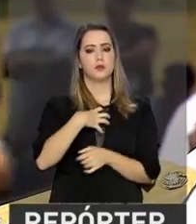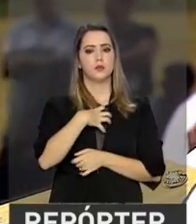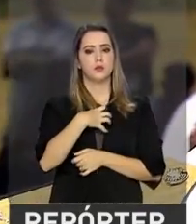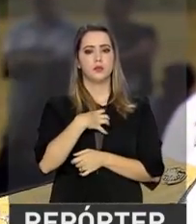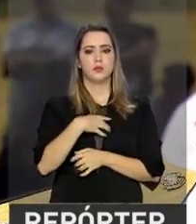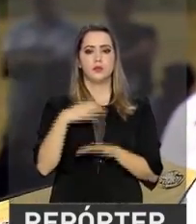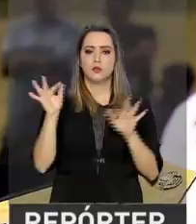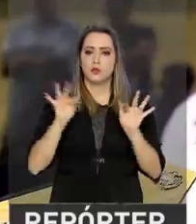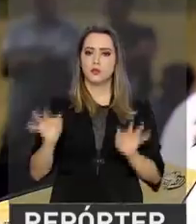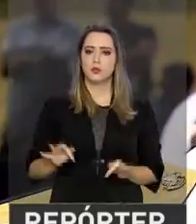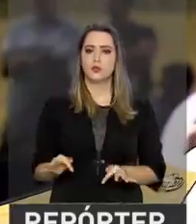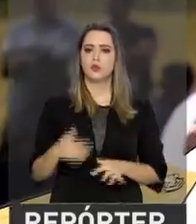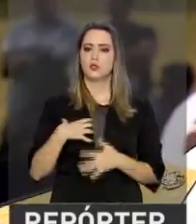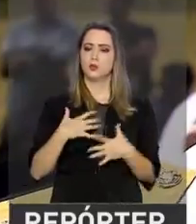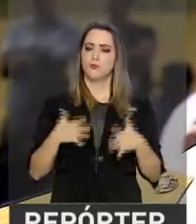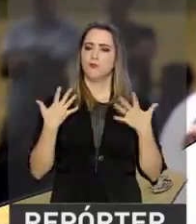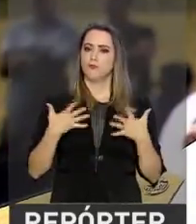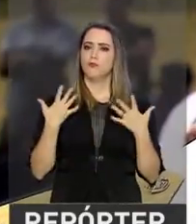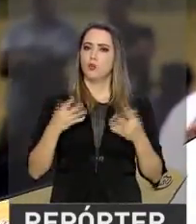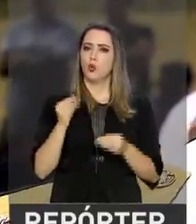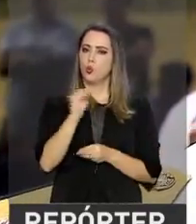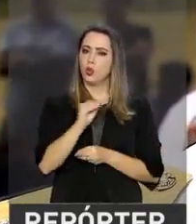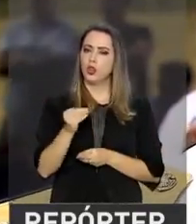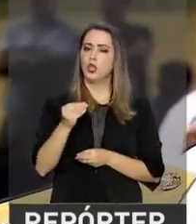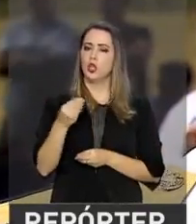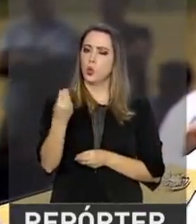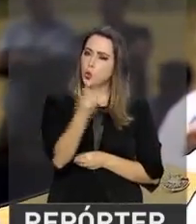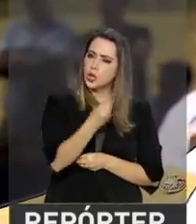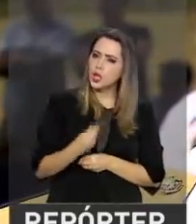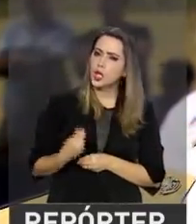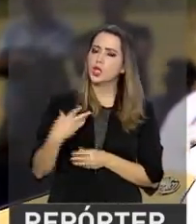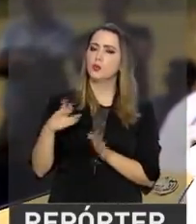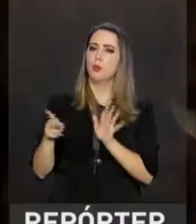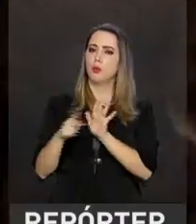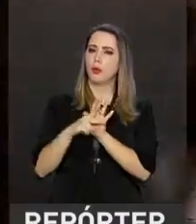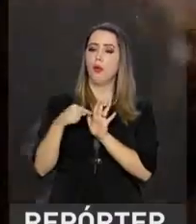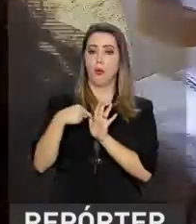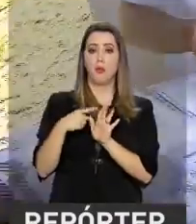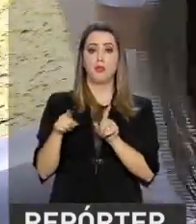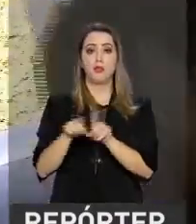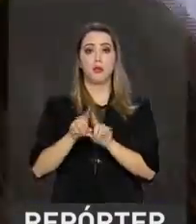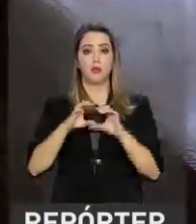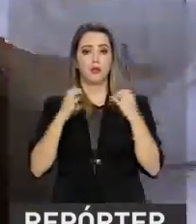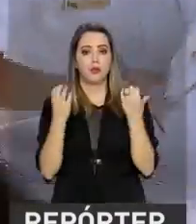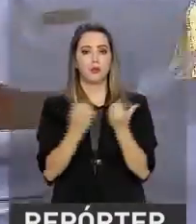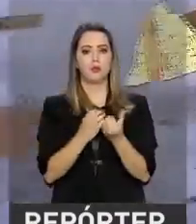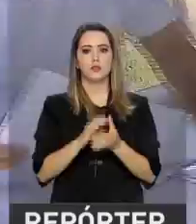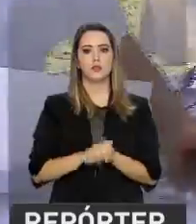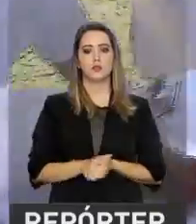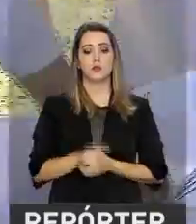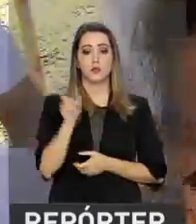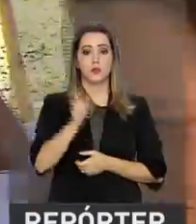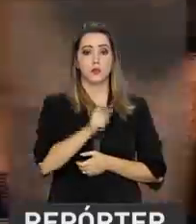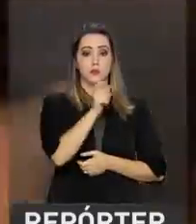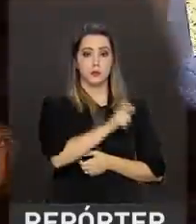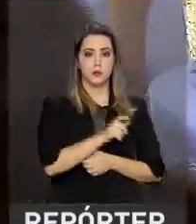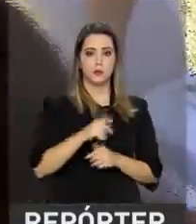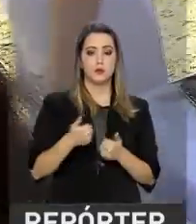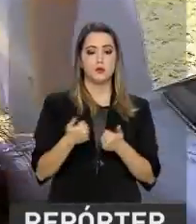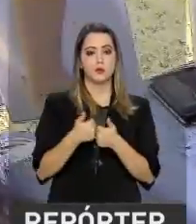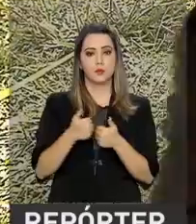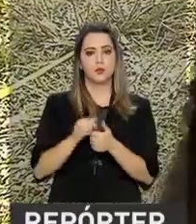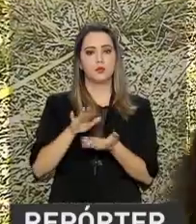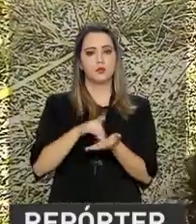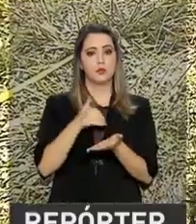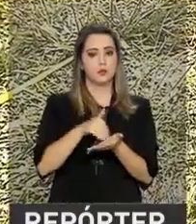prestigiados com autoestima cuidando desse da família da comunidade os moradores da vila e da região já começaram a se